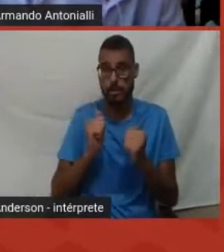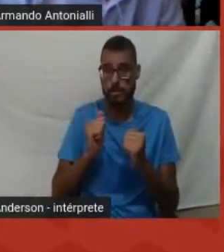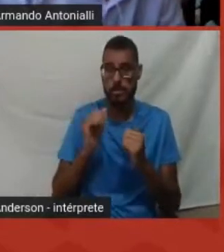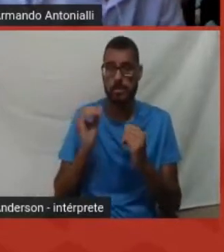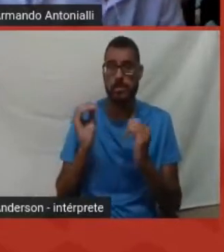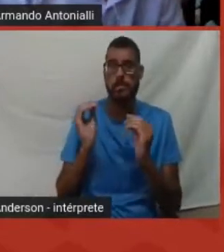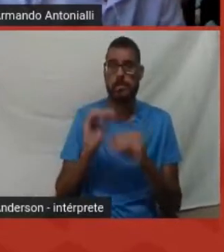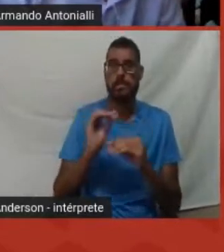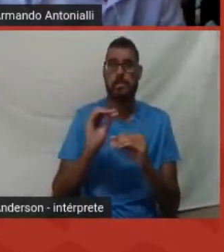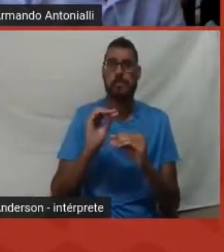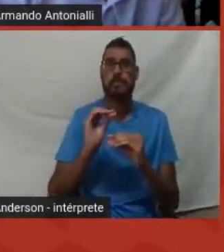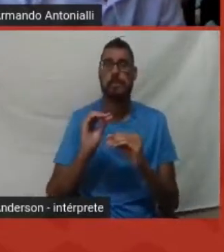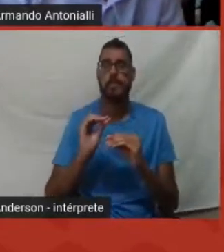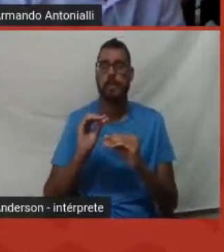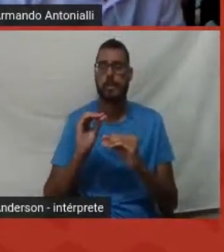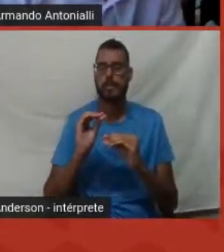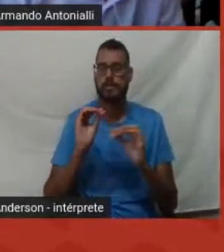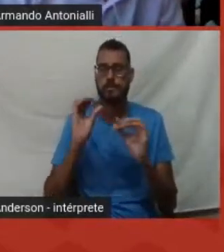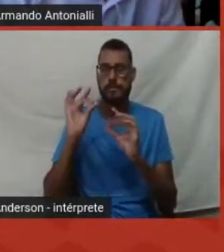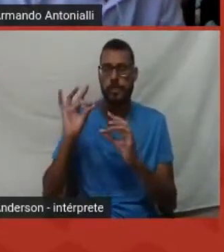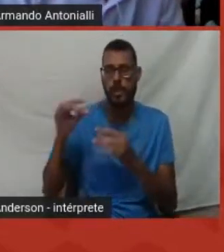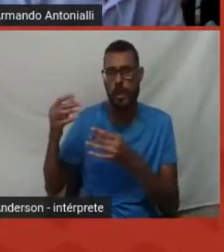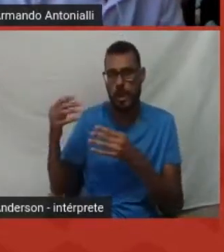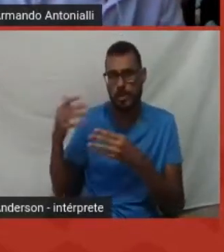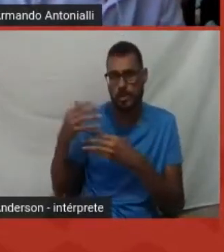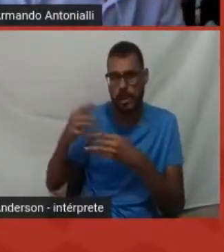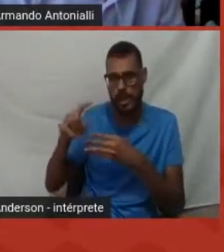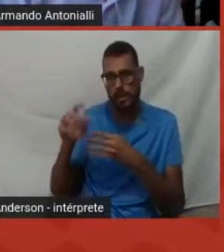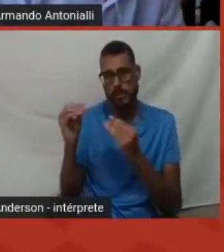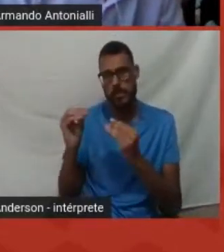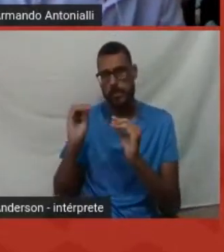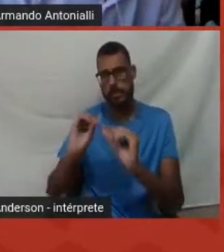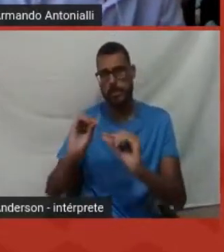nosso chat privado.